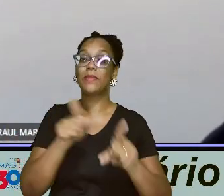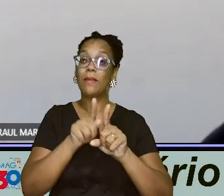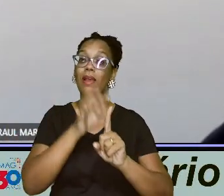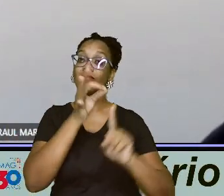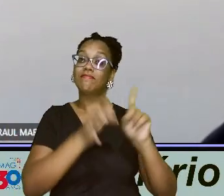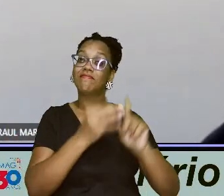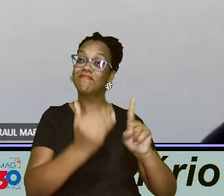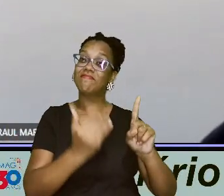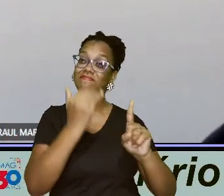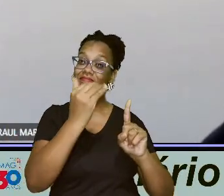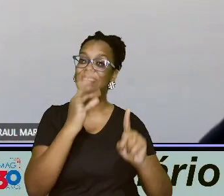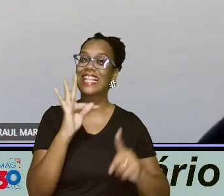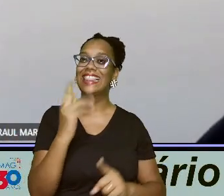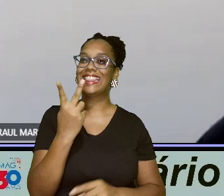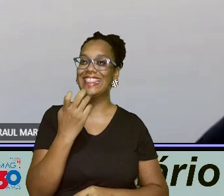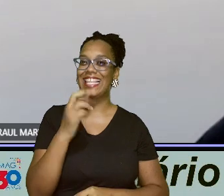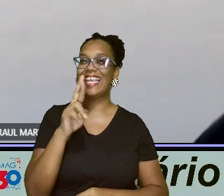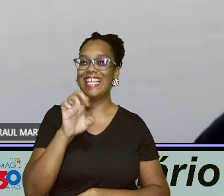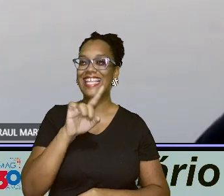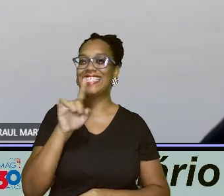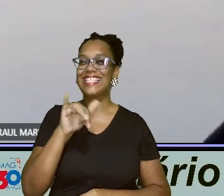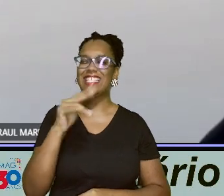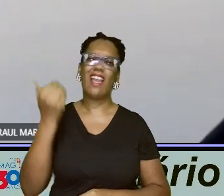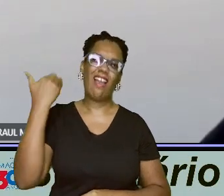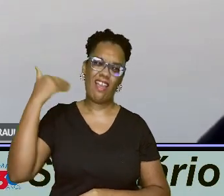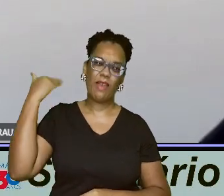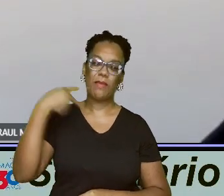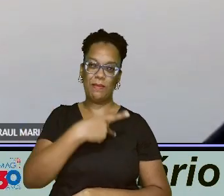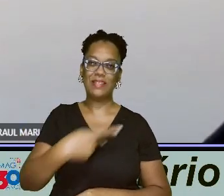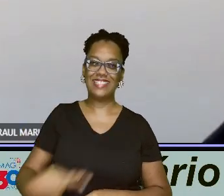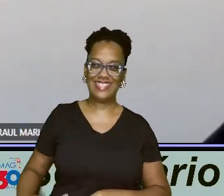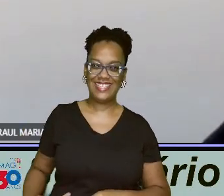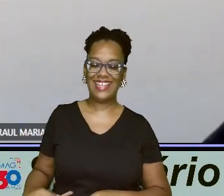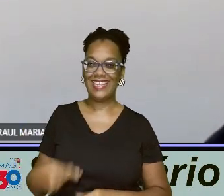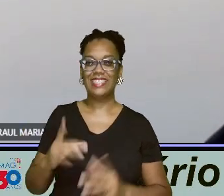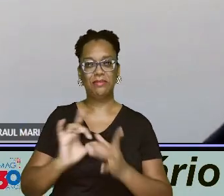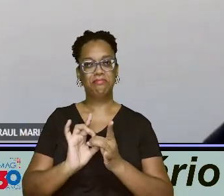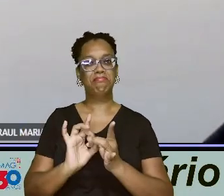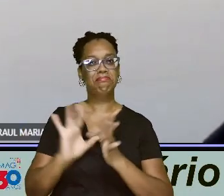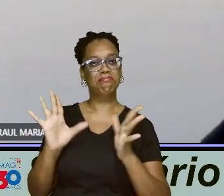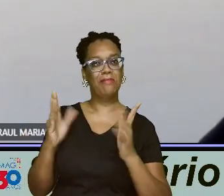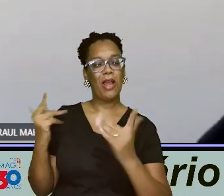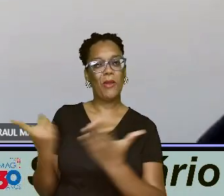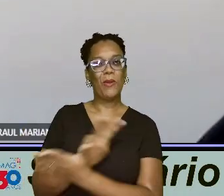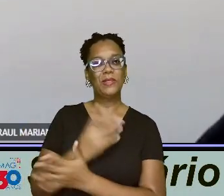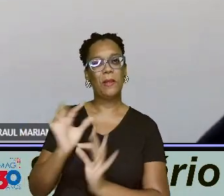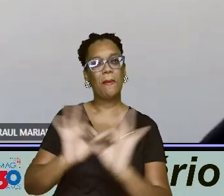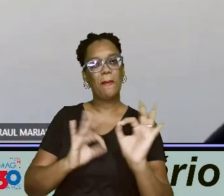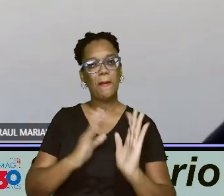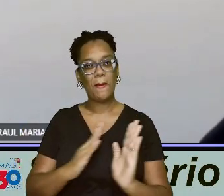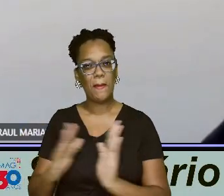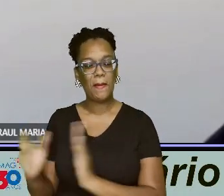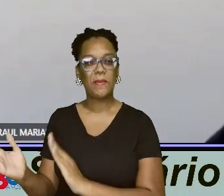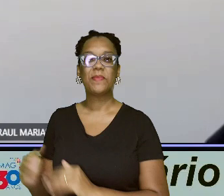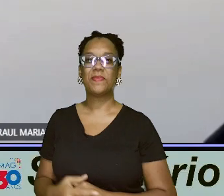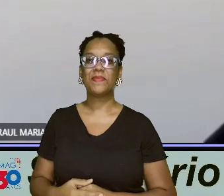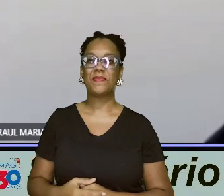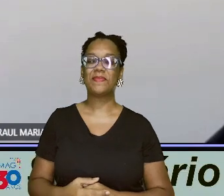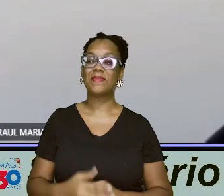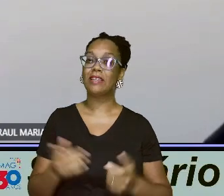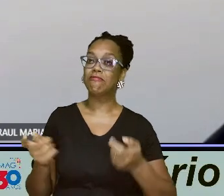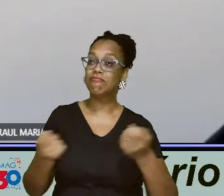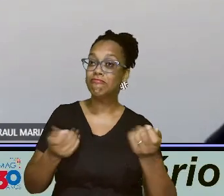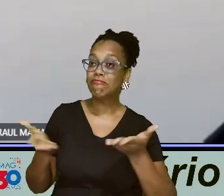era presidente do tribunal e também patrocinou e autorizou que tudo acontecesse da forma como aconteceu, viabilizou que esse